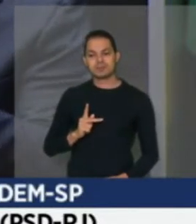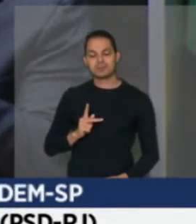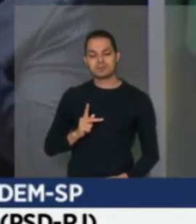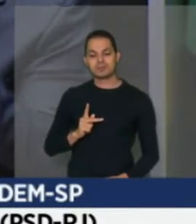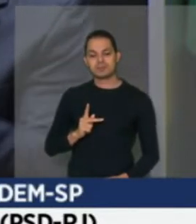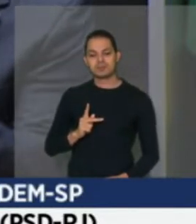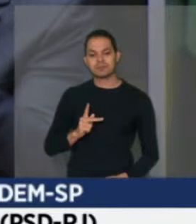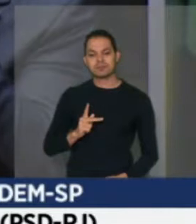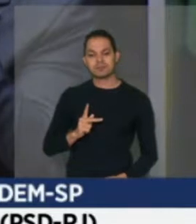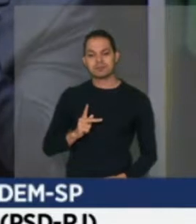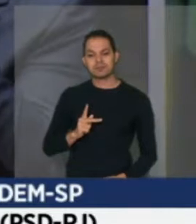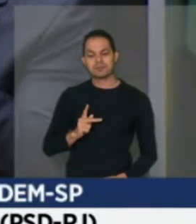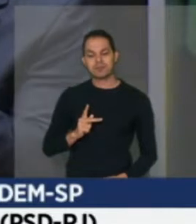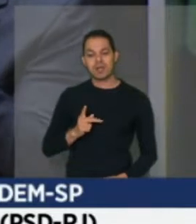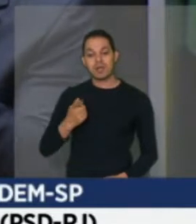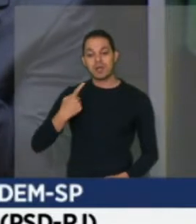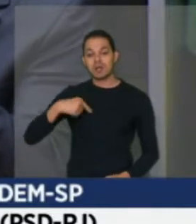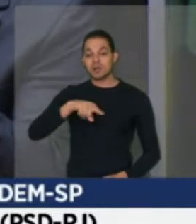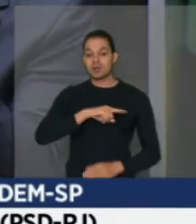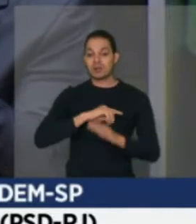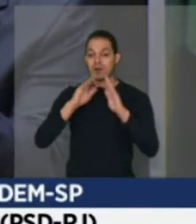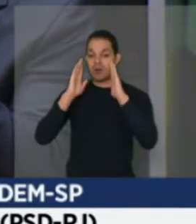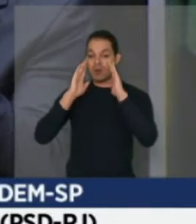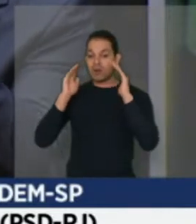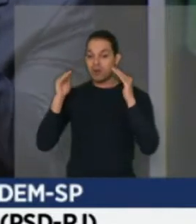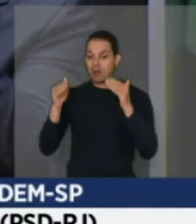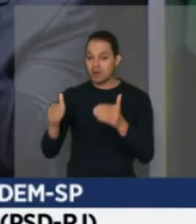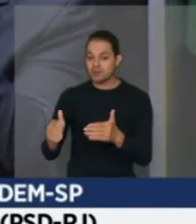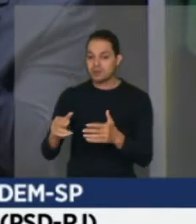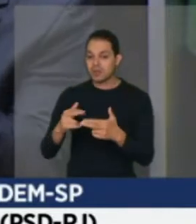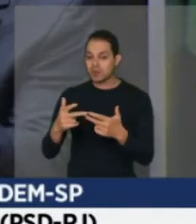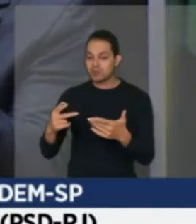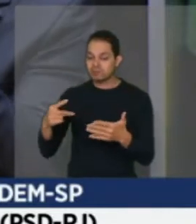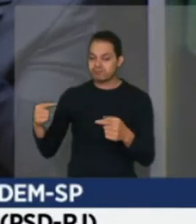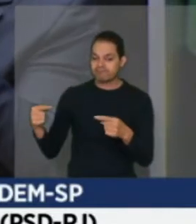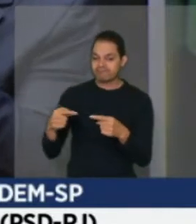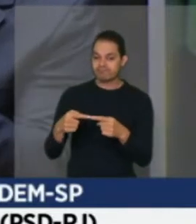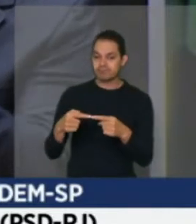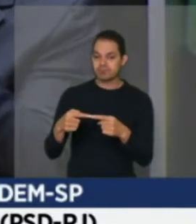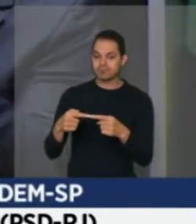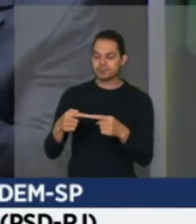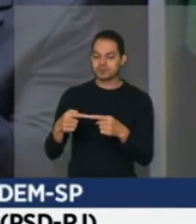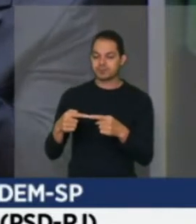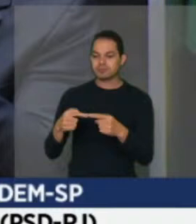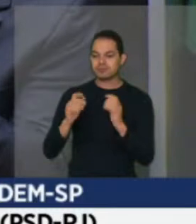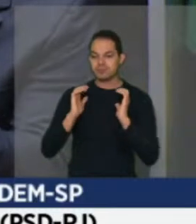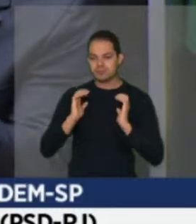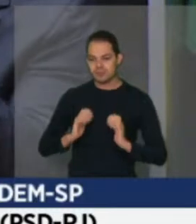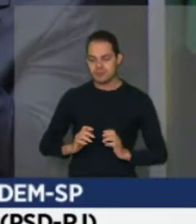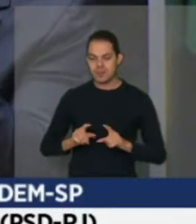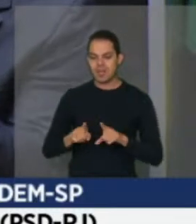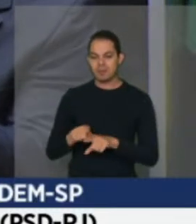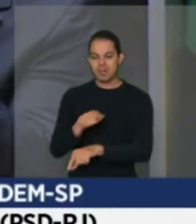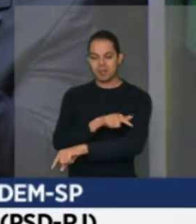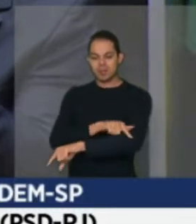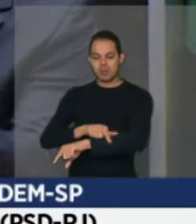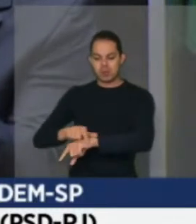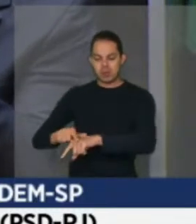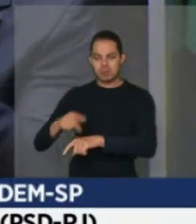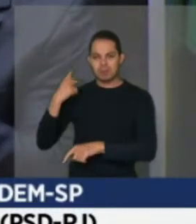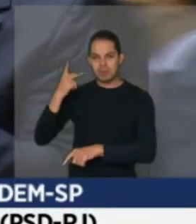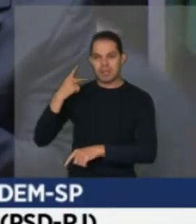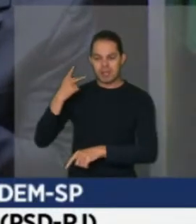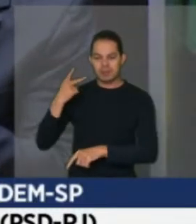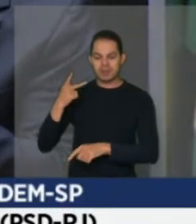apenas nos ativemos àquilo que circunscreve a ética e decoro parlamentar e ao mau uso